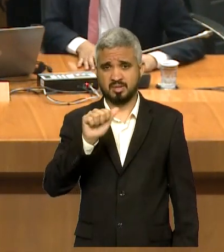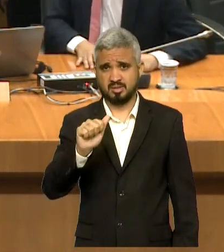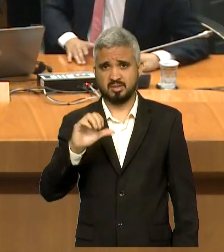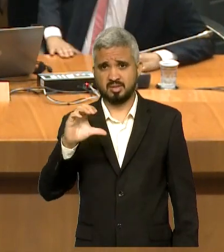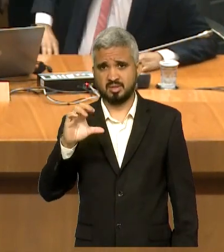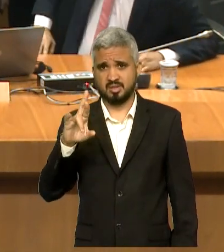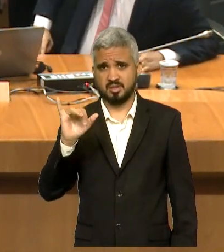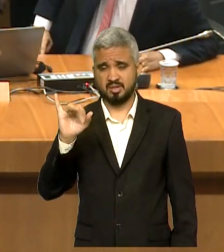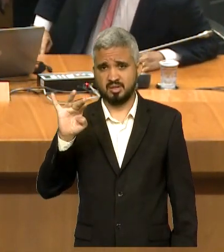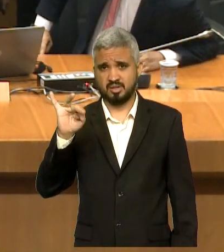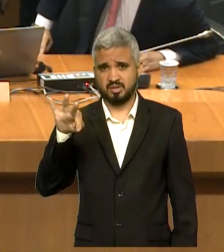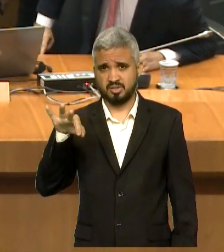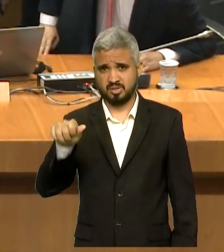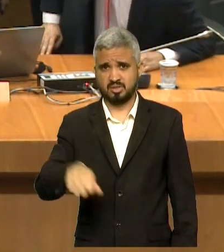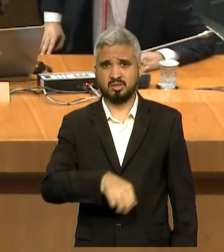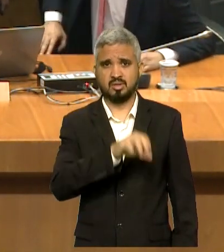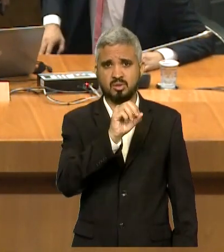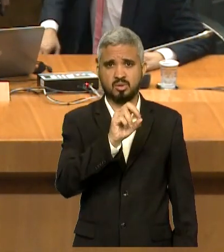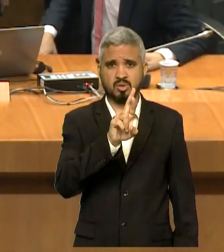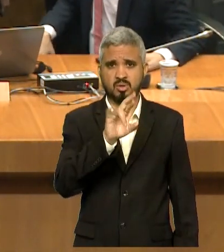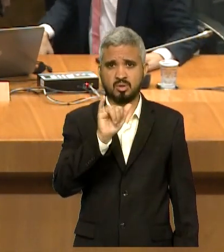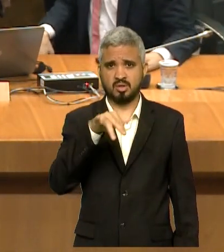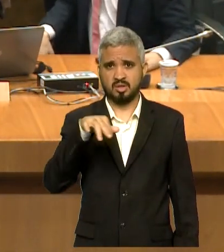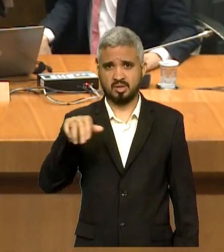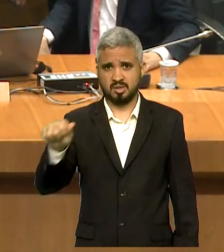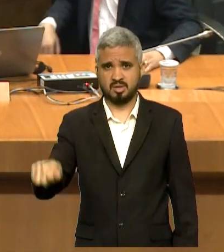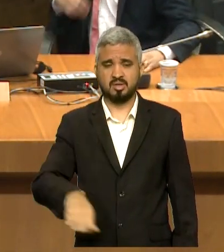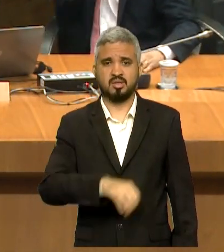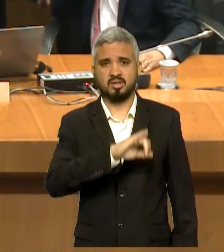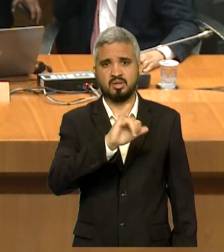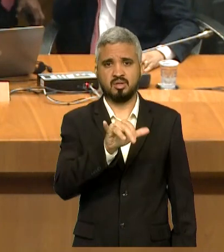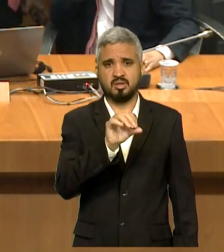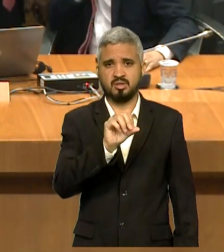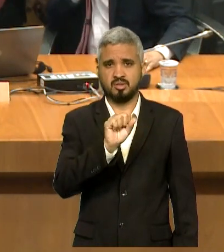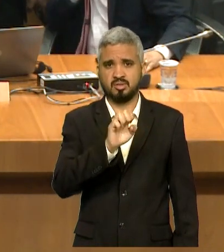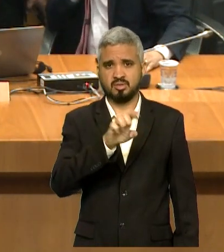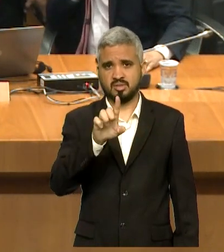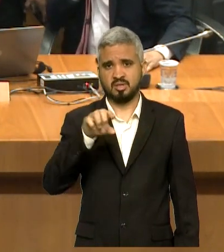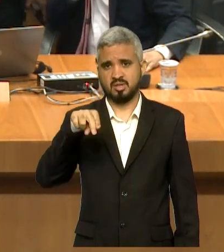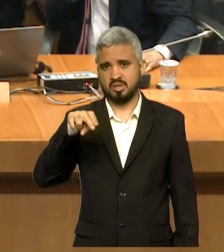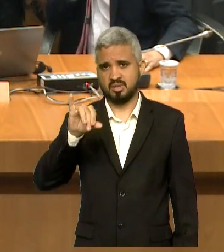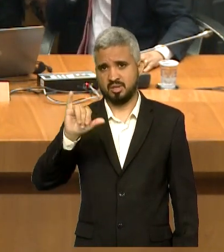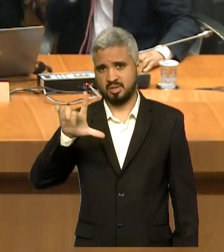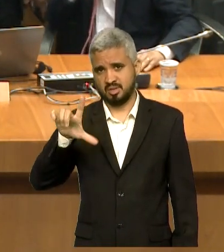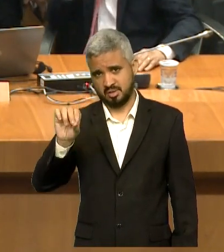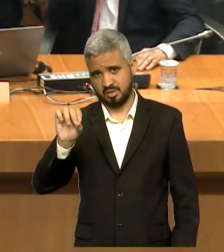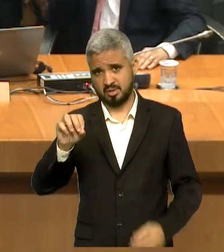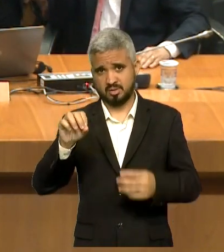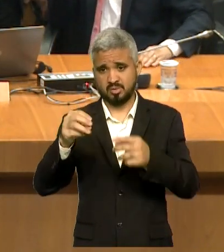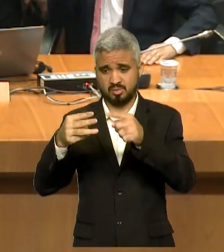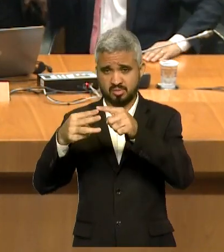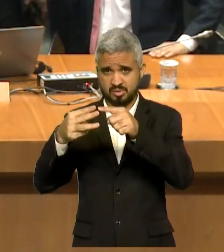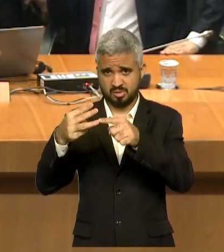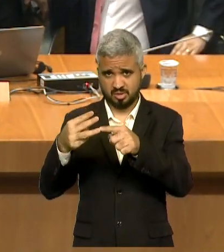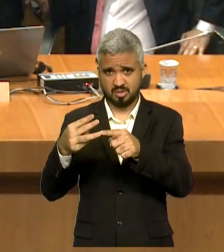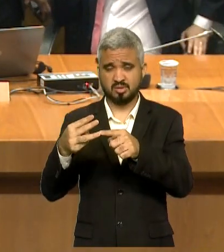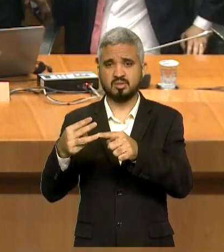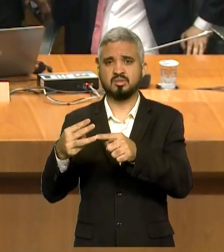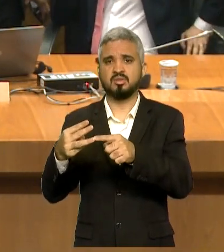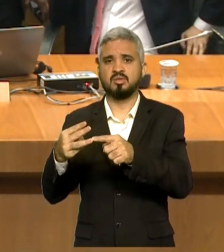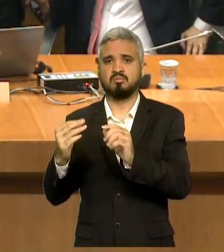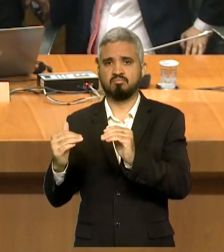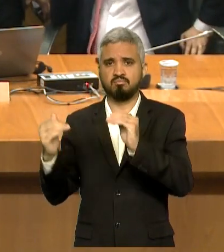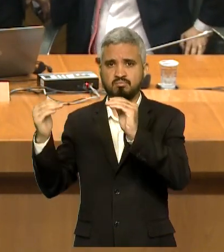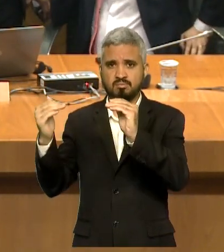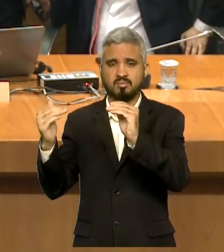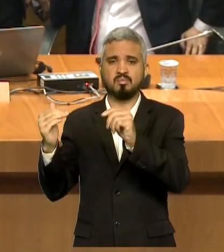Chaves, Oriana Gomes e Dr. José Nilo Ribeiro Filho, respectivamente, pelas suas promoções ao Tribunal